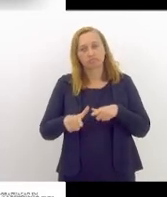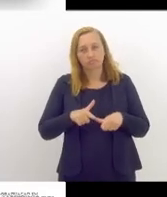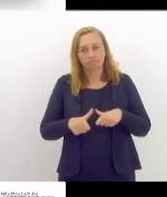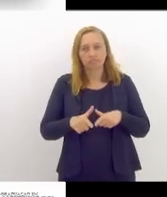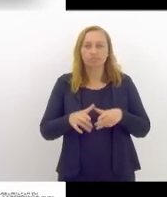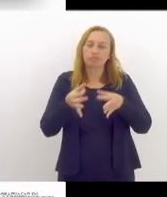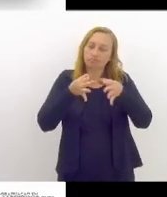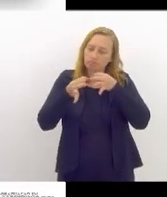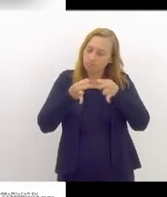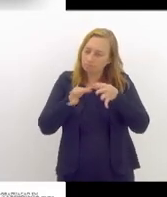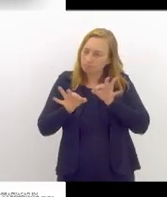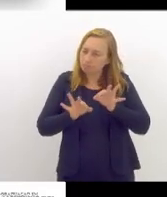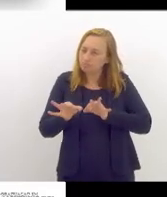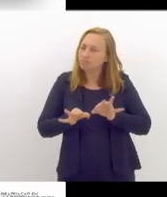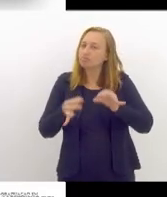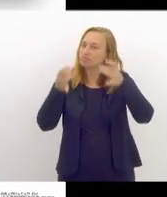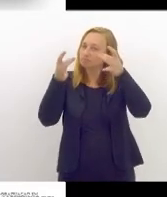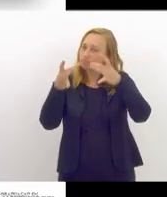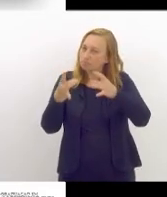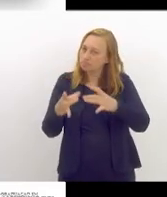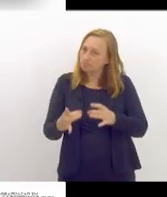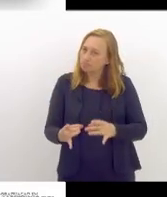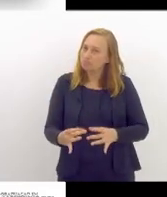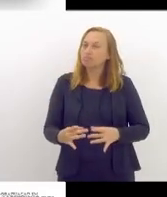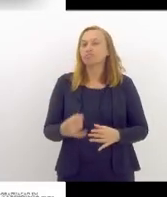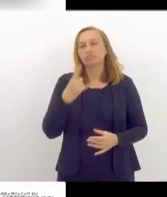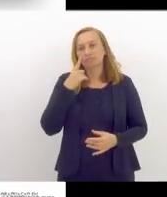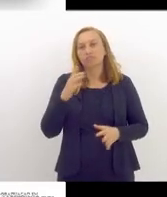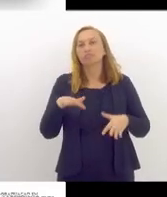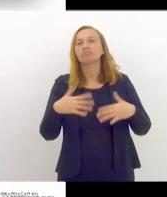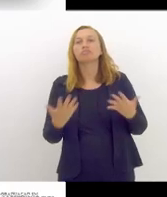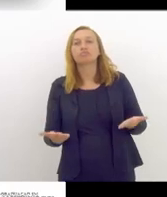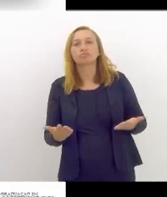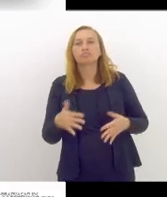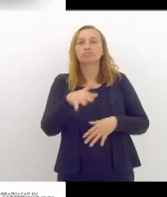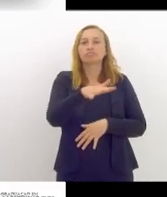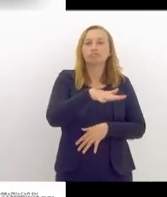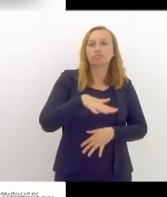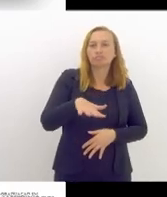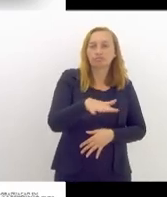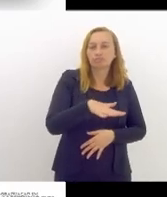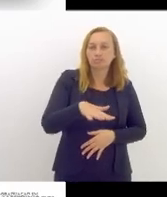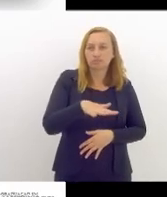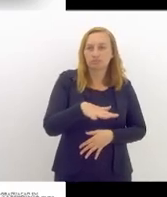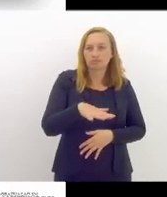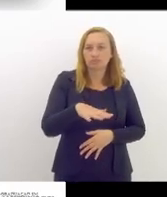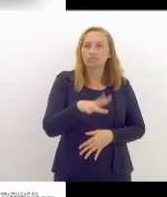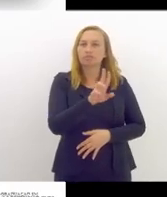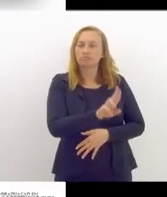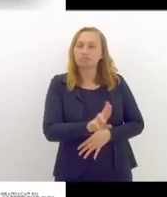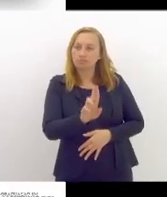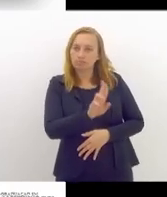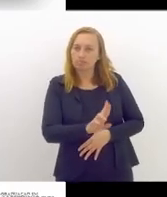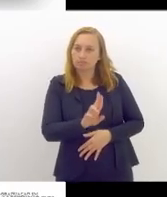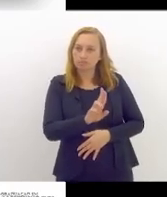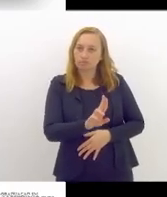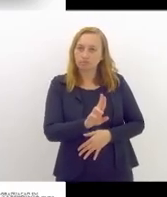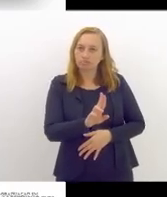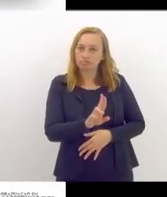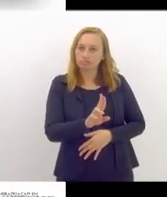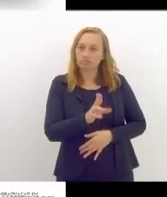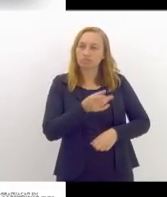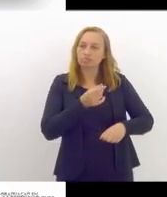né recipiente só levantamos ali Quais são os setores na matriz que seriam beneficiadas e os valores